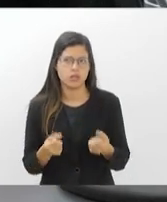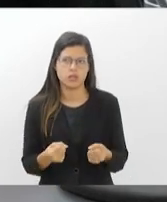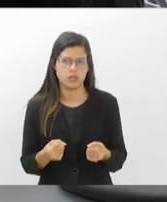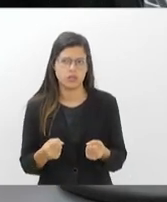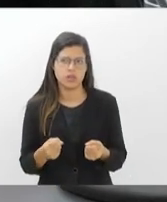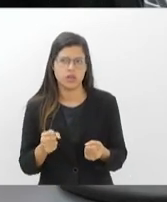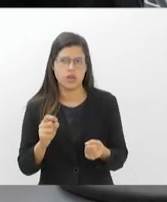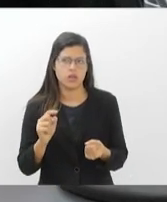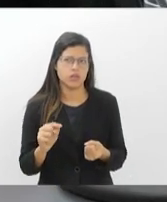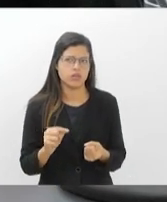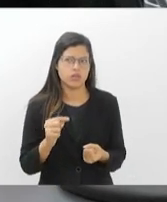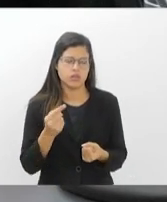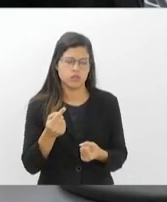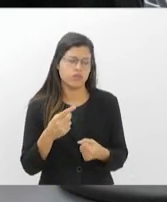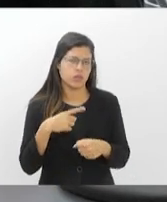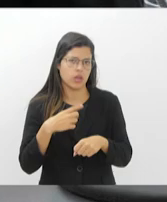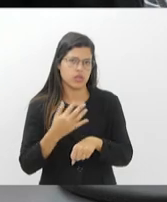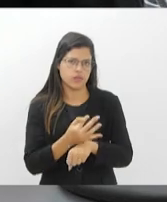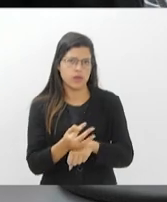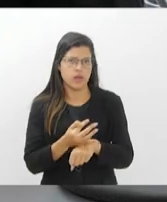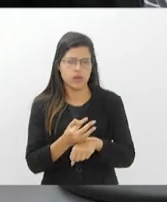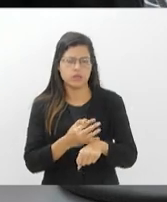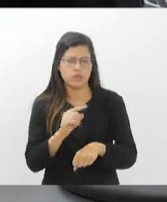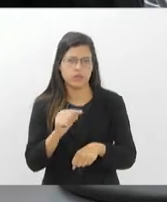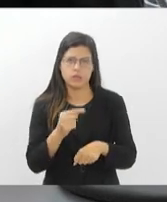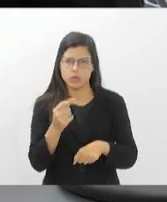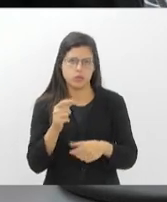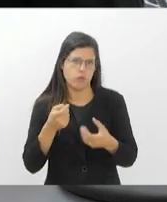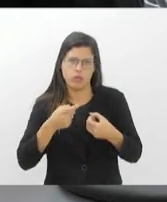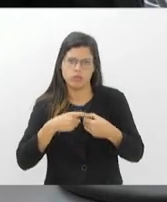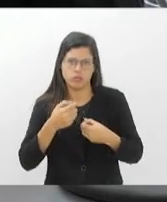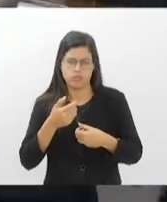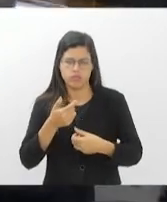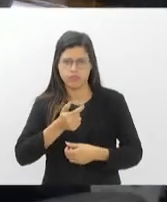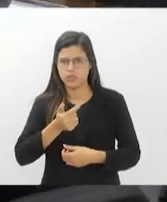segundo semestre, mas é um projeto que merece, de fato, uma ampla discussão.